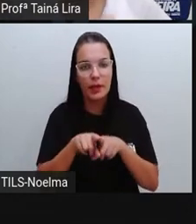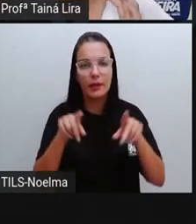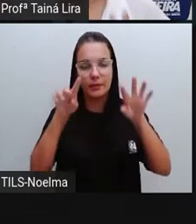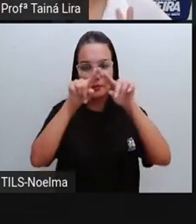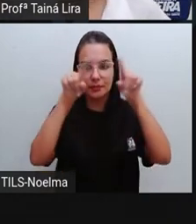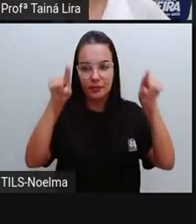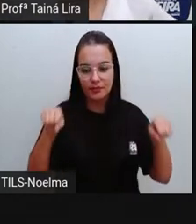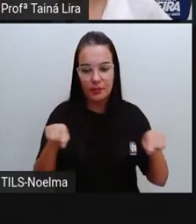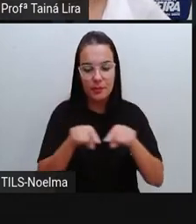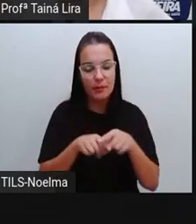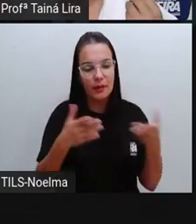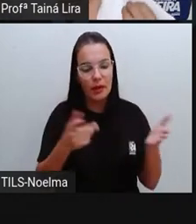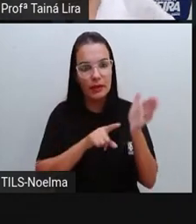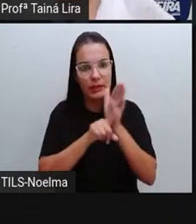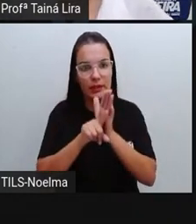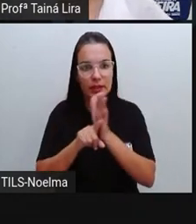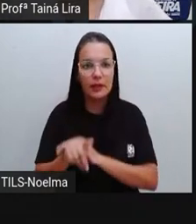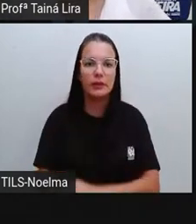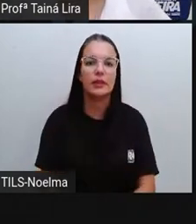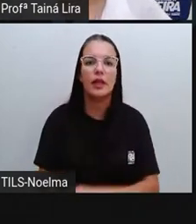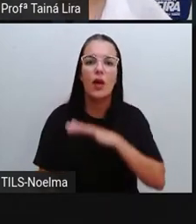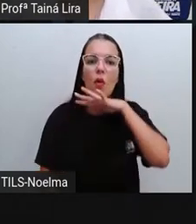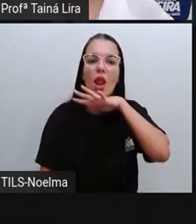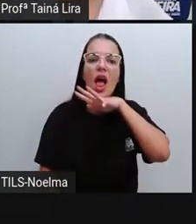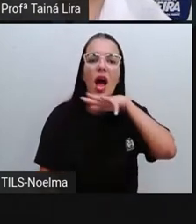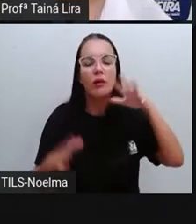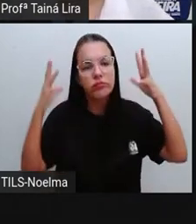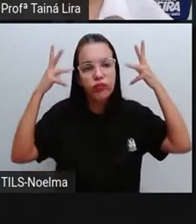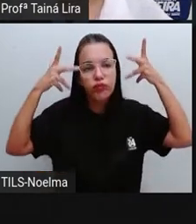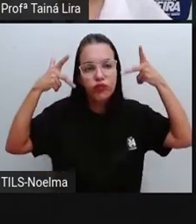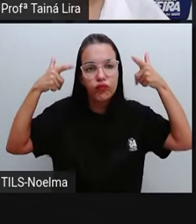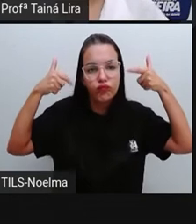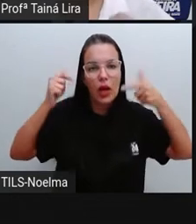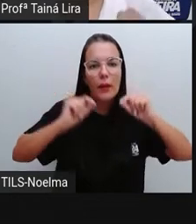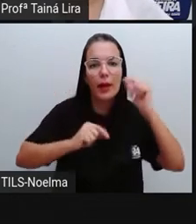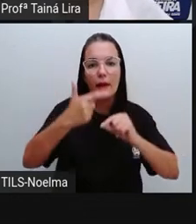gente vai analisar, tá? Então, o leão,